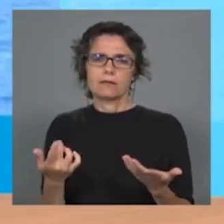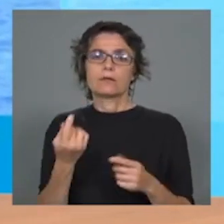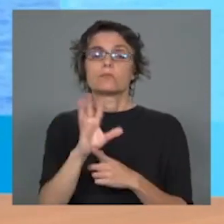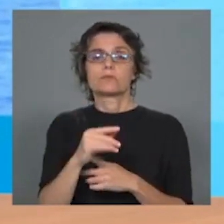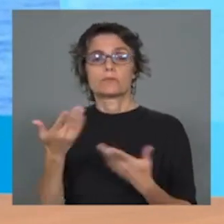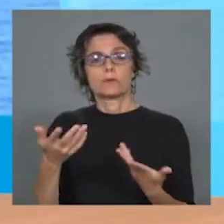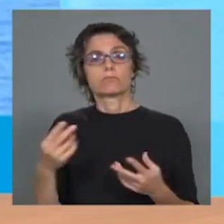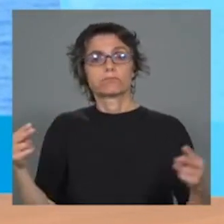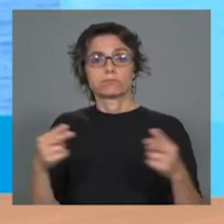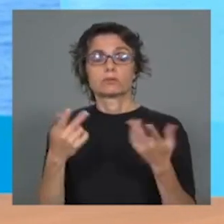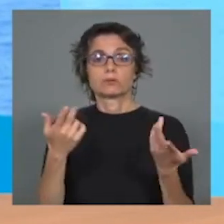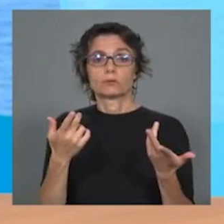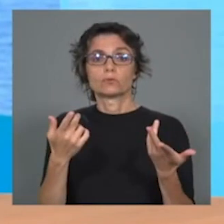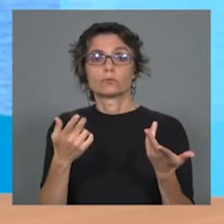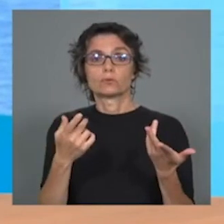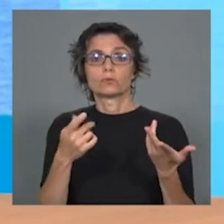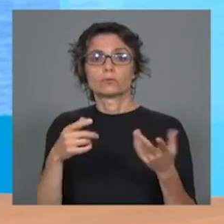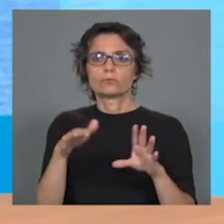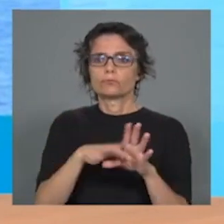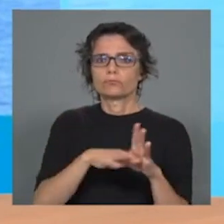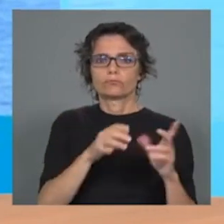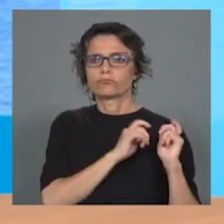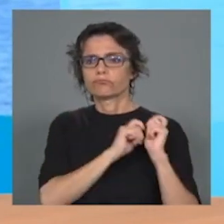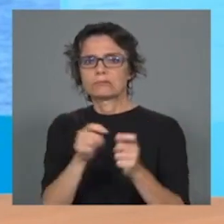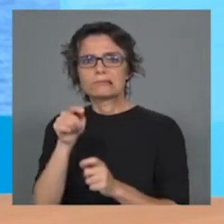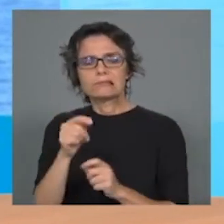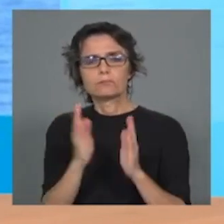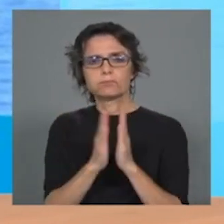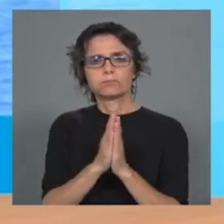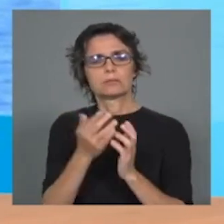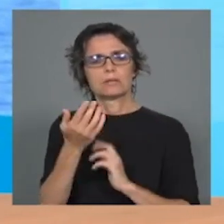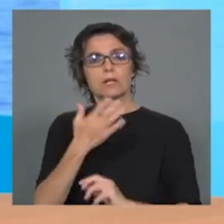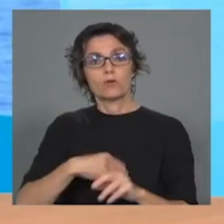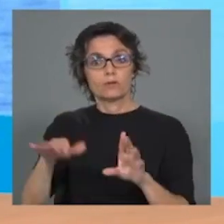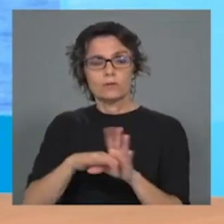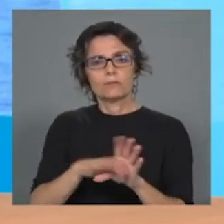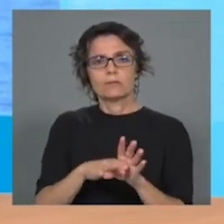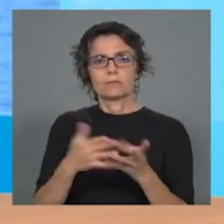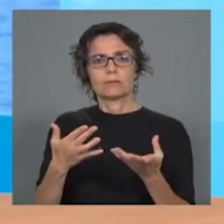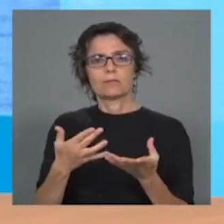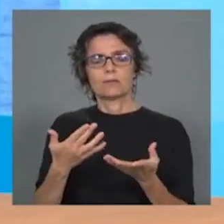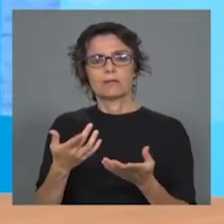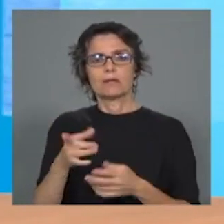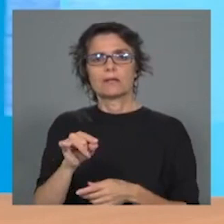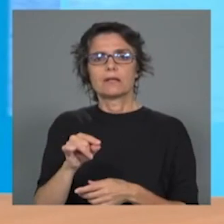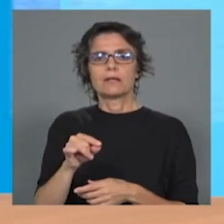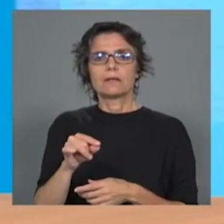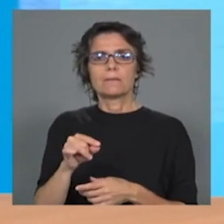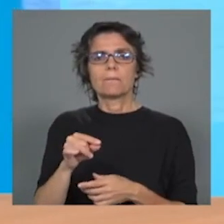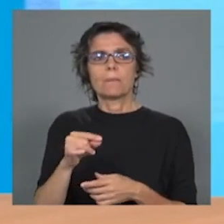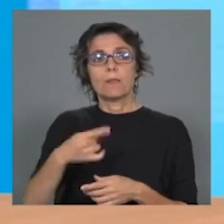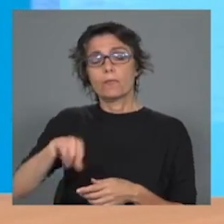sínodo, creio que ela adoraria participar e fazer-se ouvir. É um bocado nessa linha também que todos nós